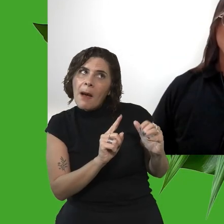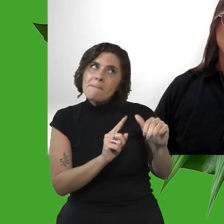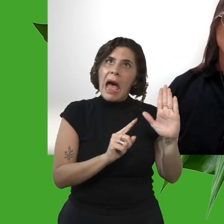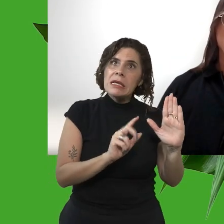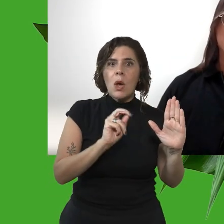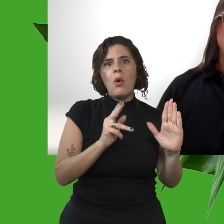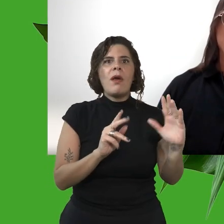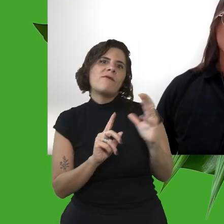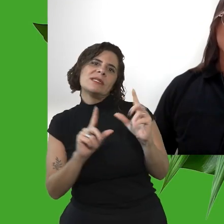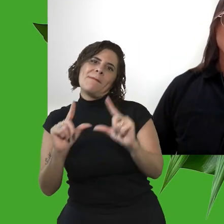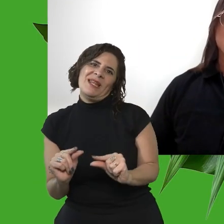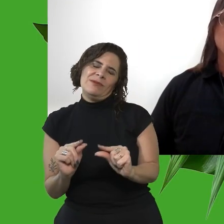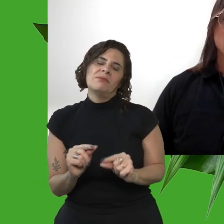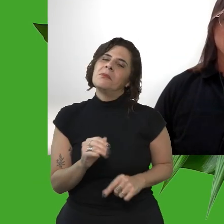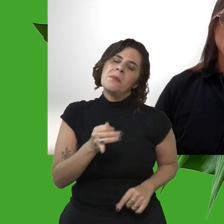se eu